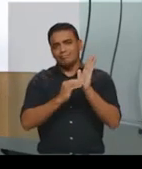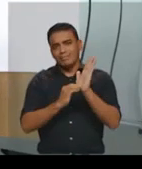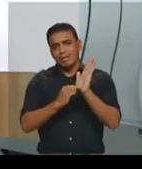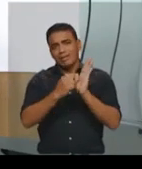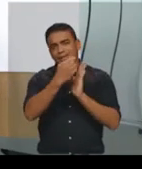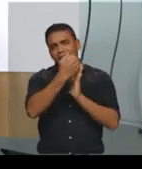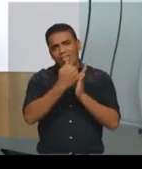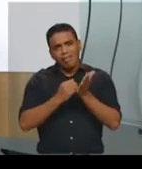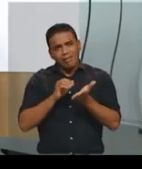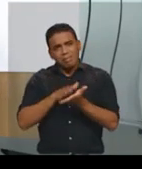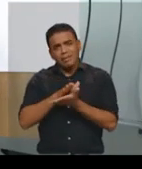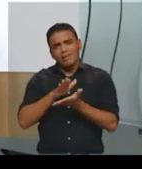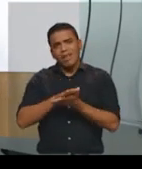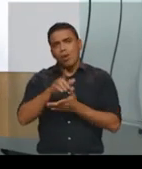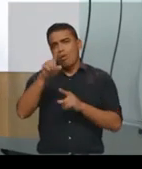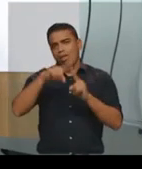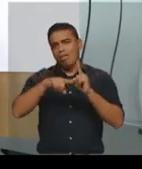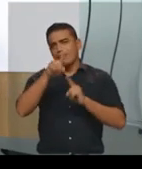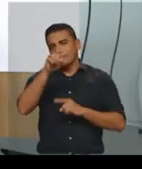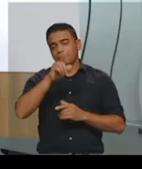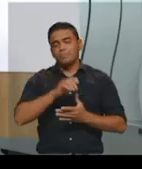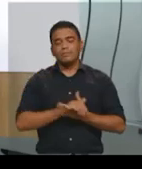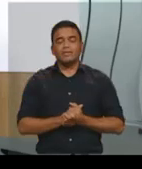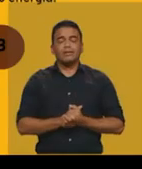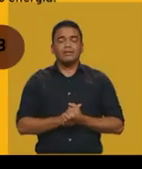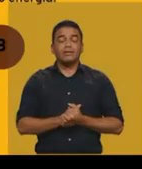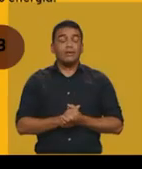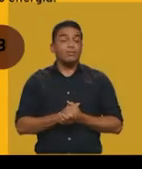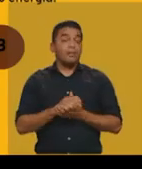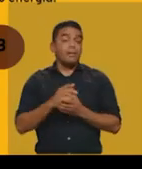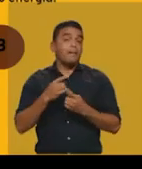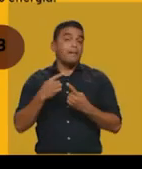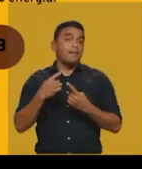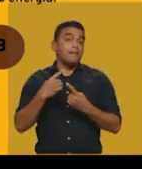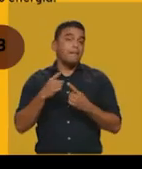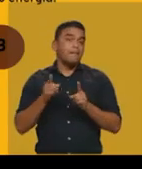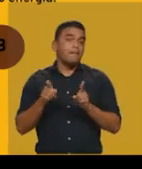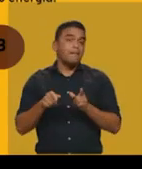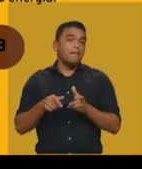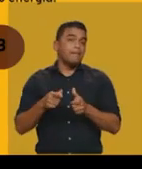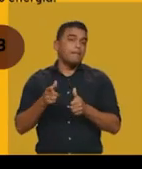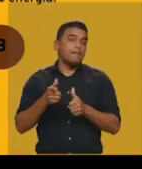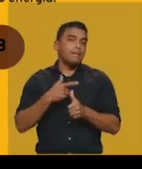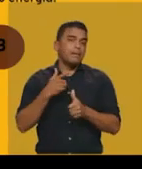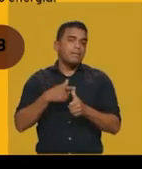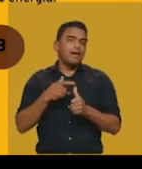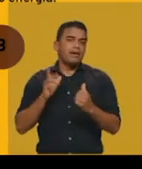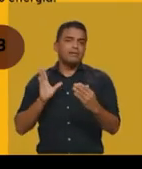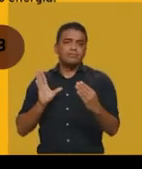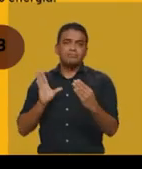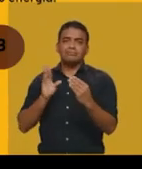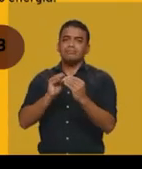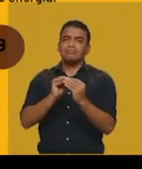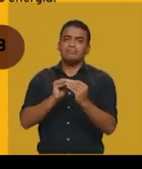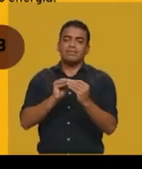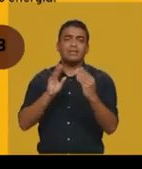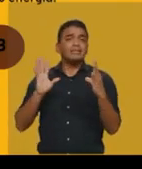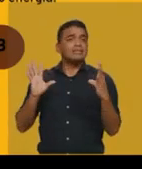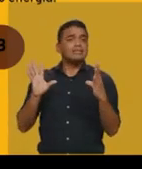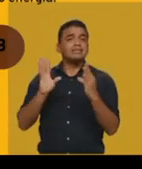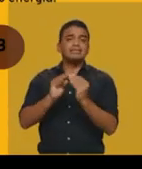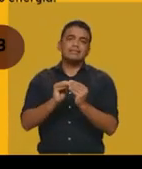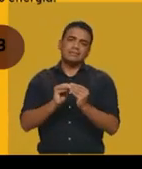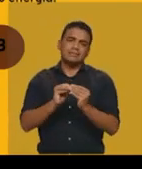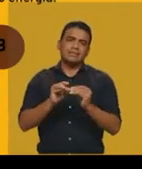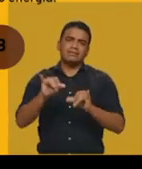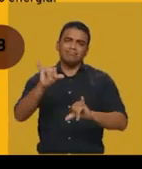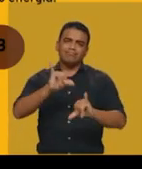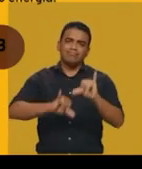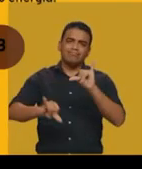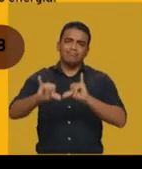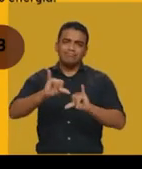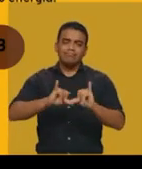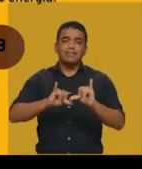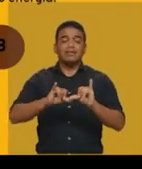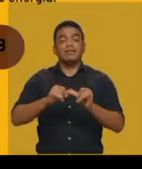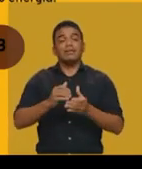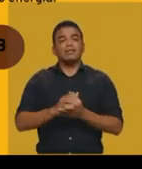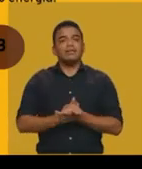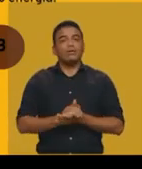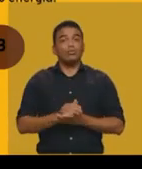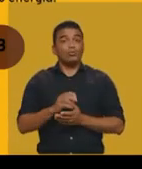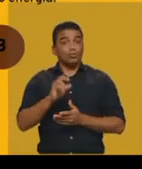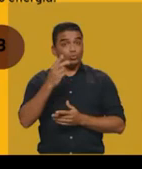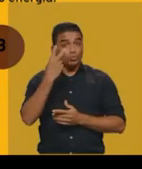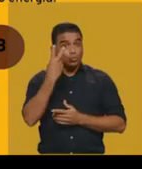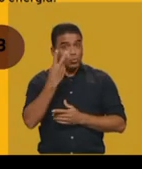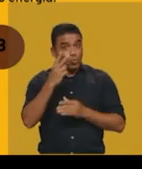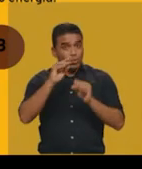Bom, a primeira seria a reação de síntese. Reação de síntese ou de composição ocorre quando duas ou mais